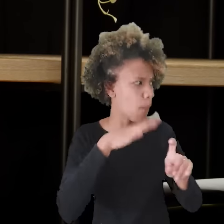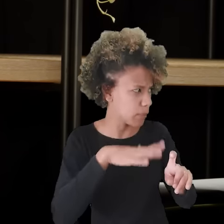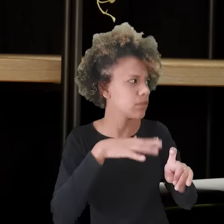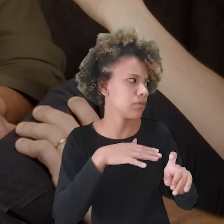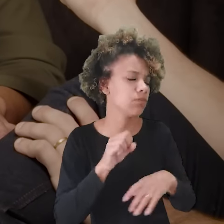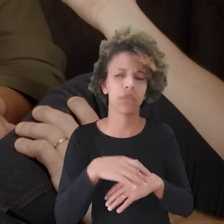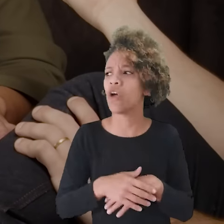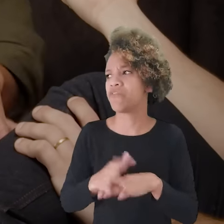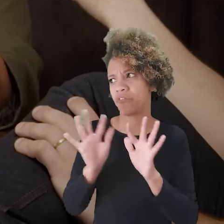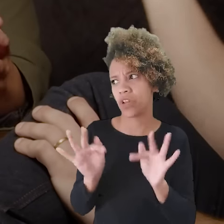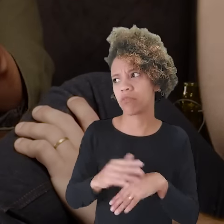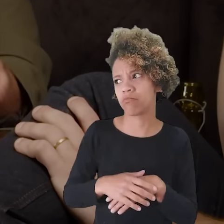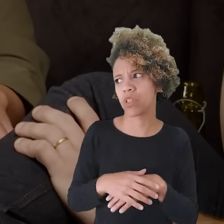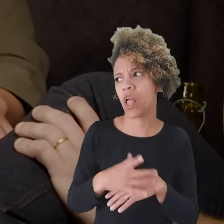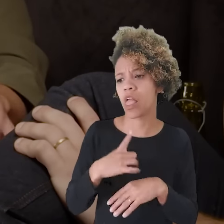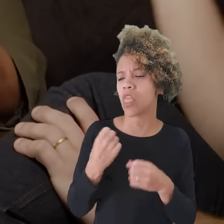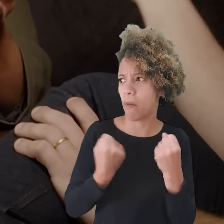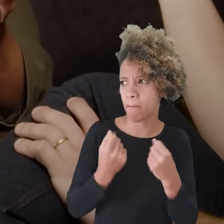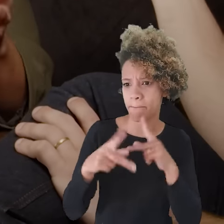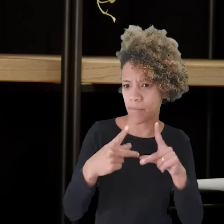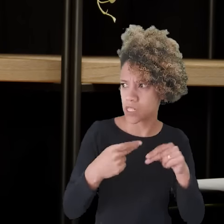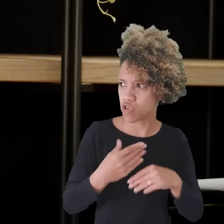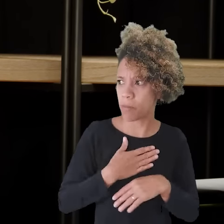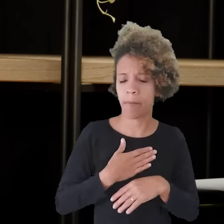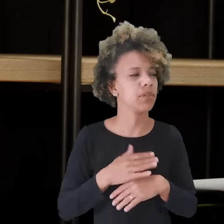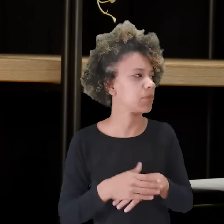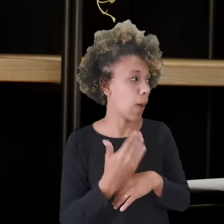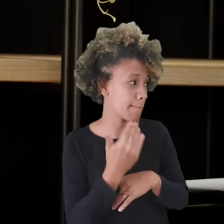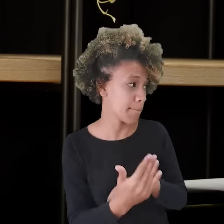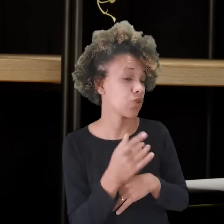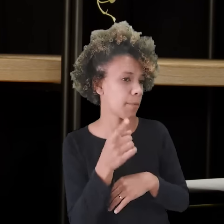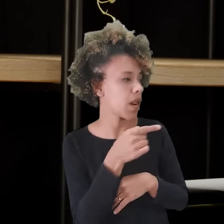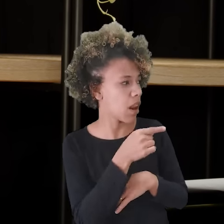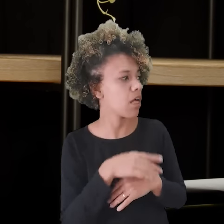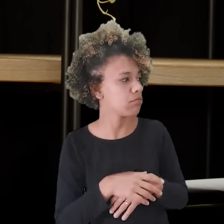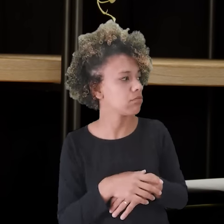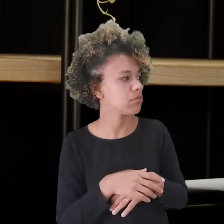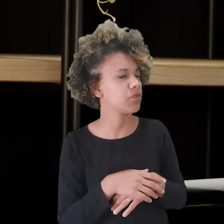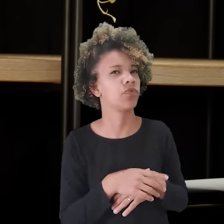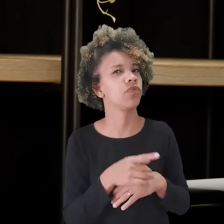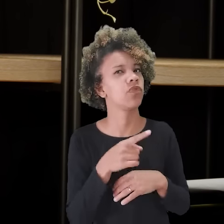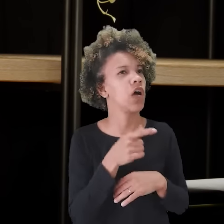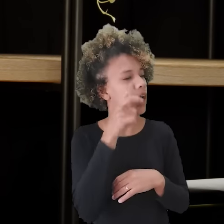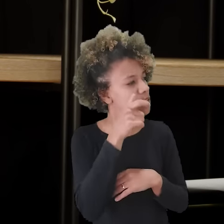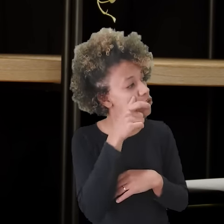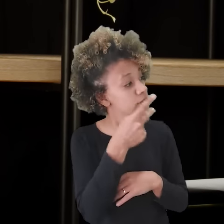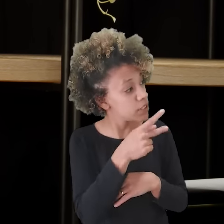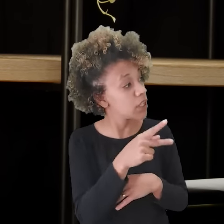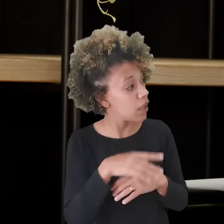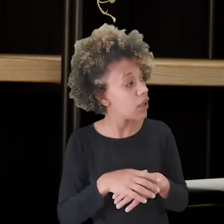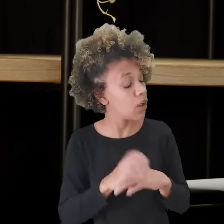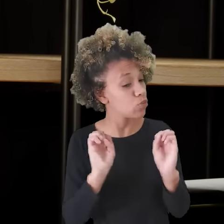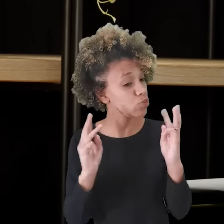meu ídolo de verdade cara eu fiquei muito feliz ele me deu a buzina dele de presente quando ele foi lá eu que pedi para ele lá no teu que ele foi lá ele foi assistir